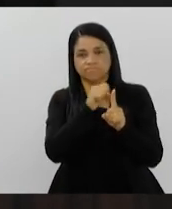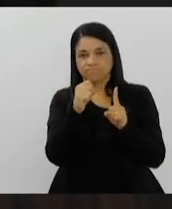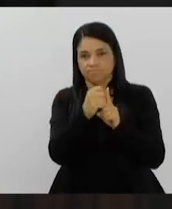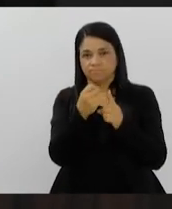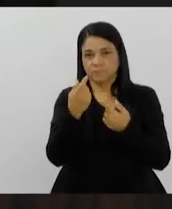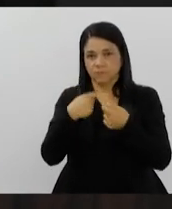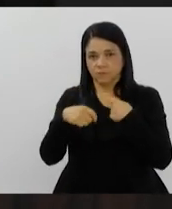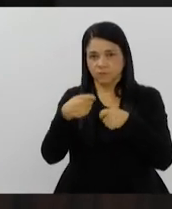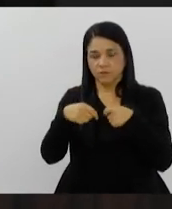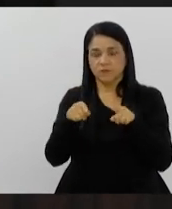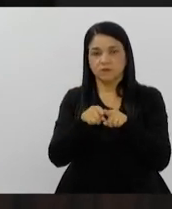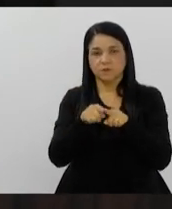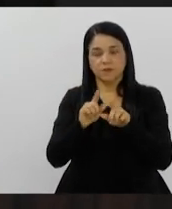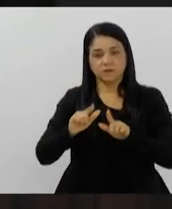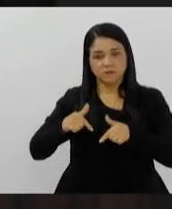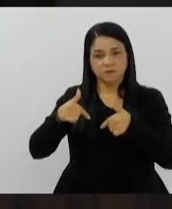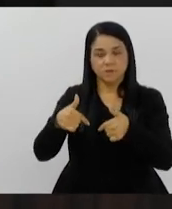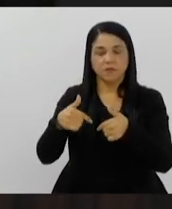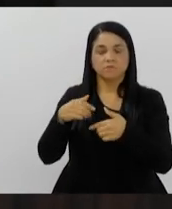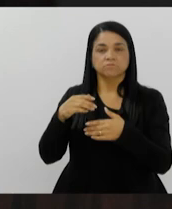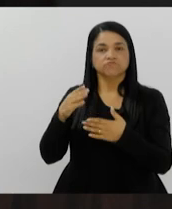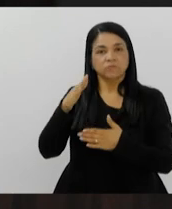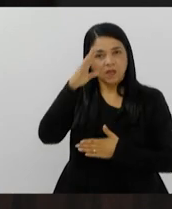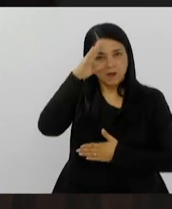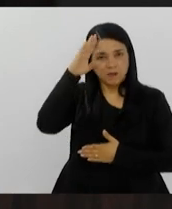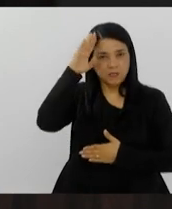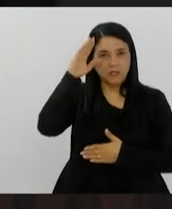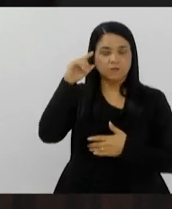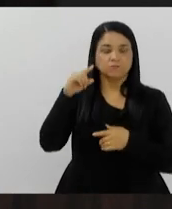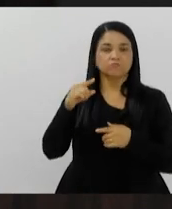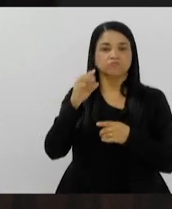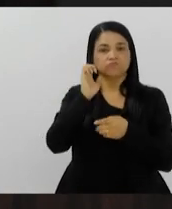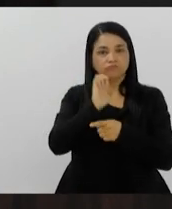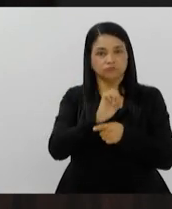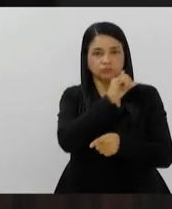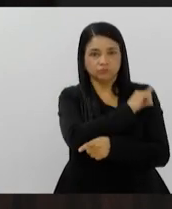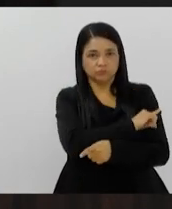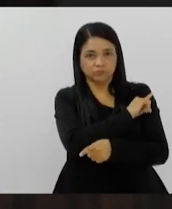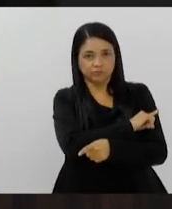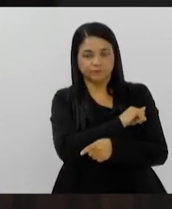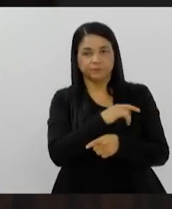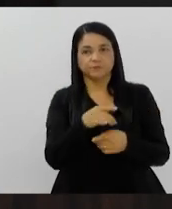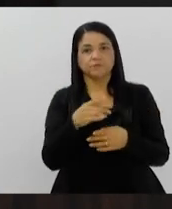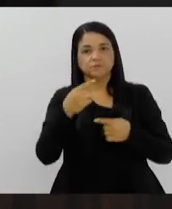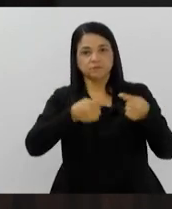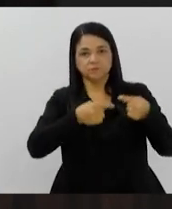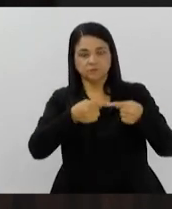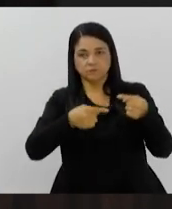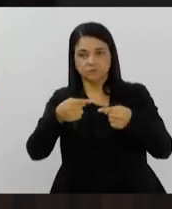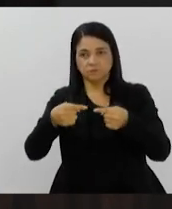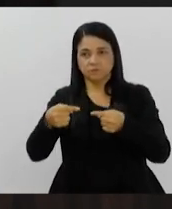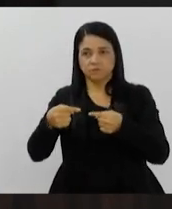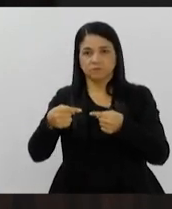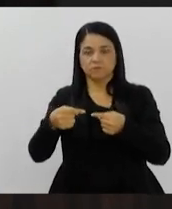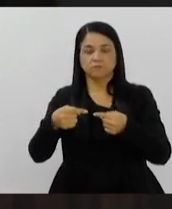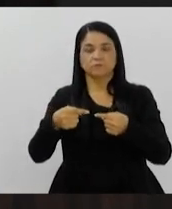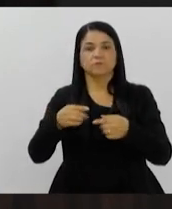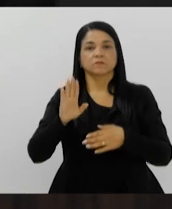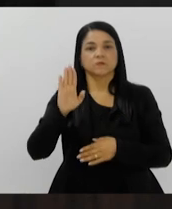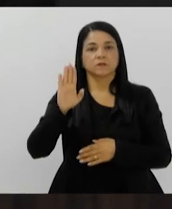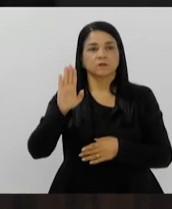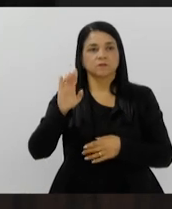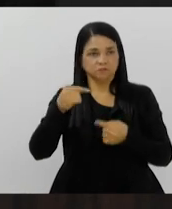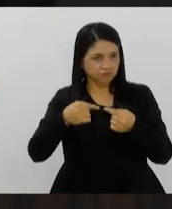socioeconômica e com desempenho acadêmico destacado no âmbito do Estado do Rio de Janeiro. Em discussão, para discutir?